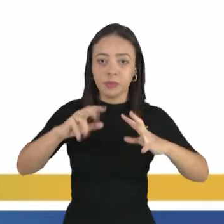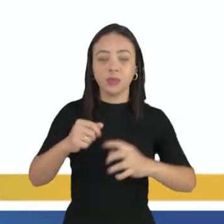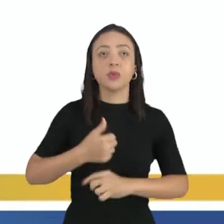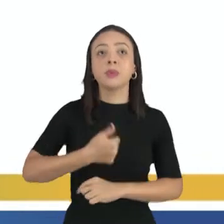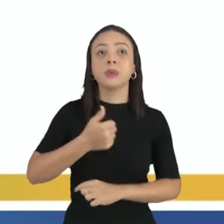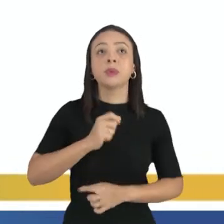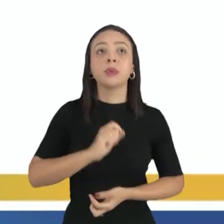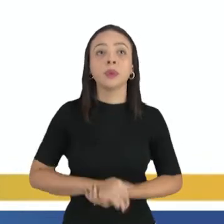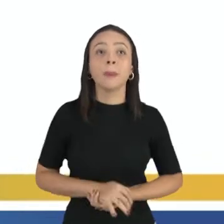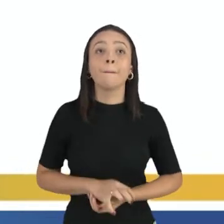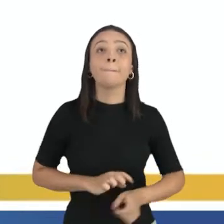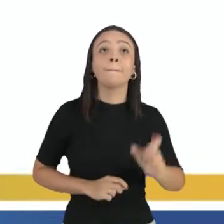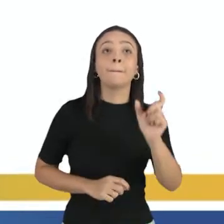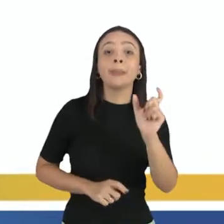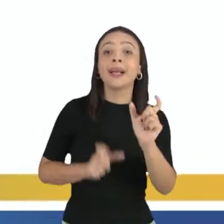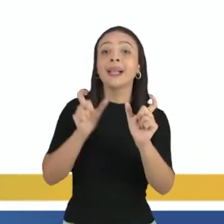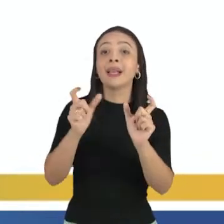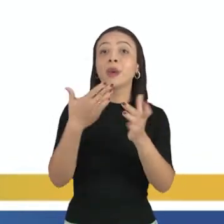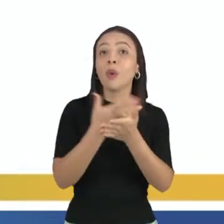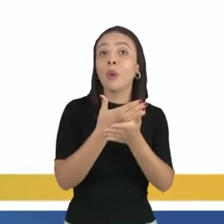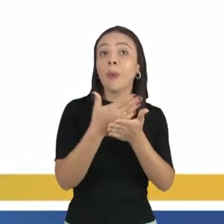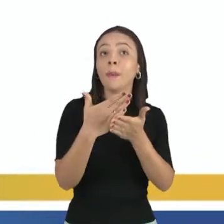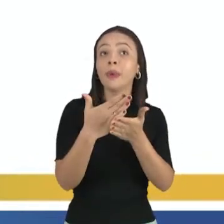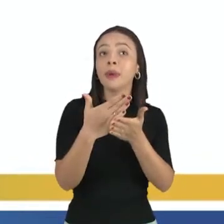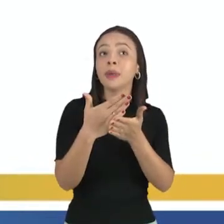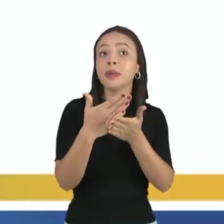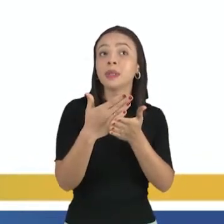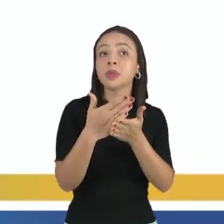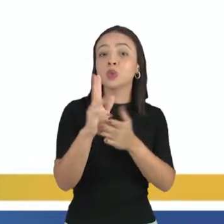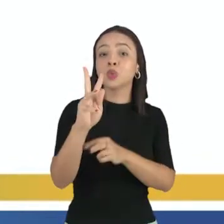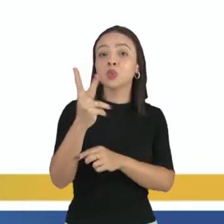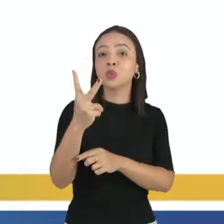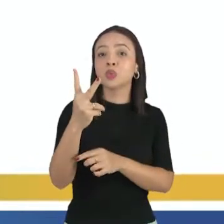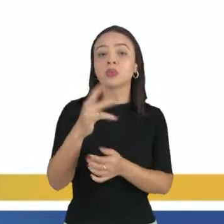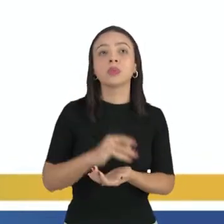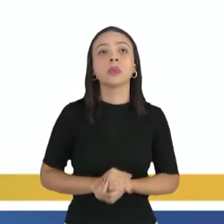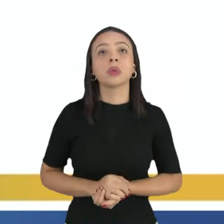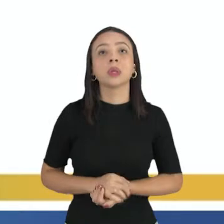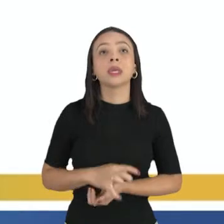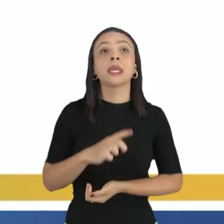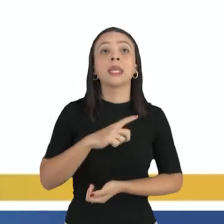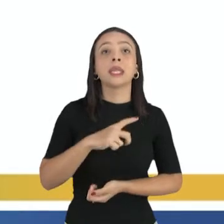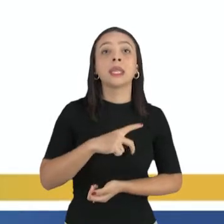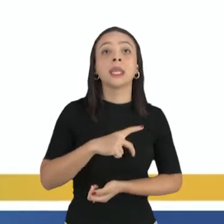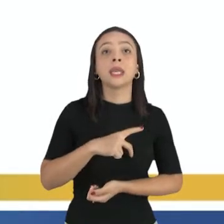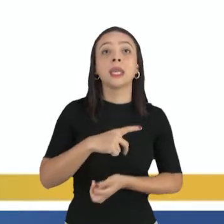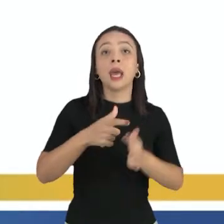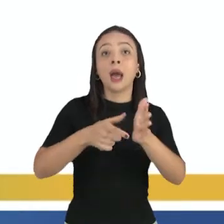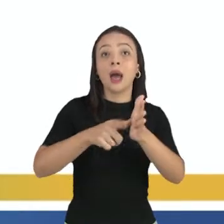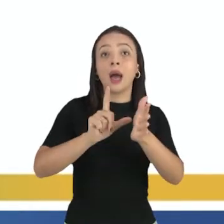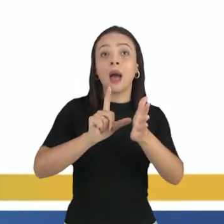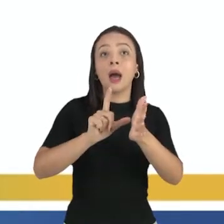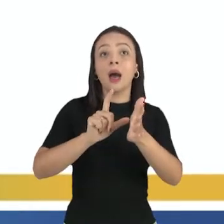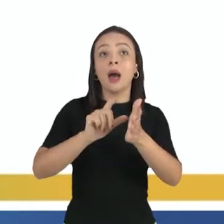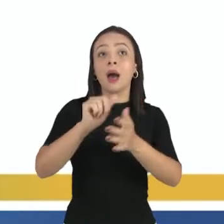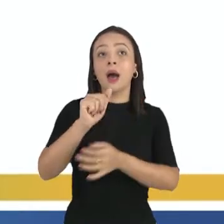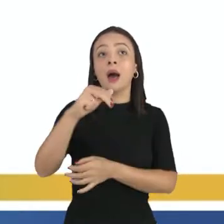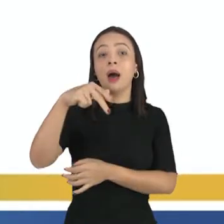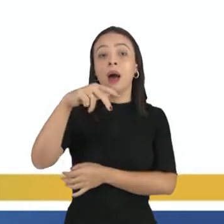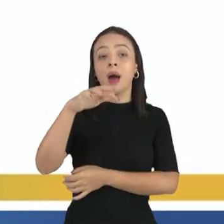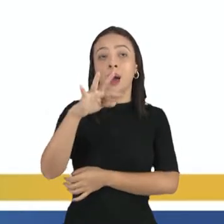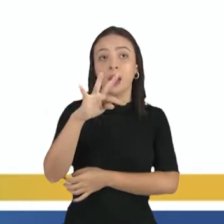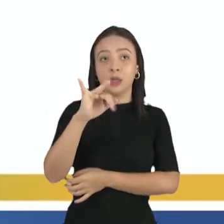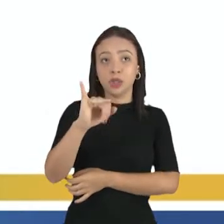Primeiro, palavras iniciadas com H, com prefixo ante, co,